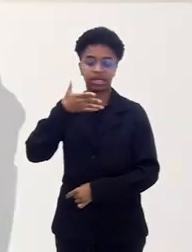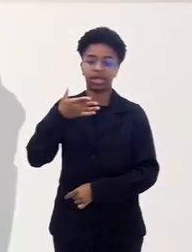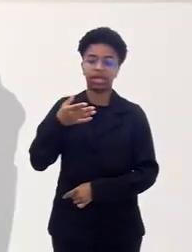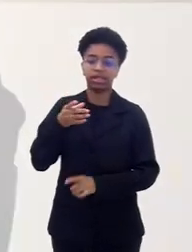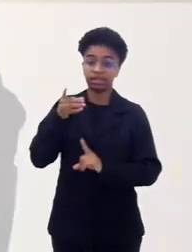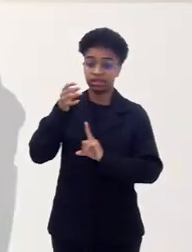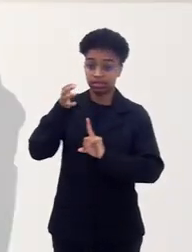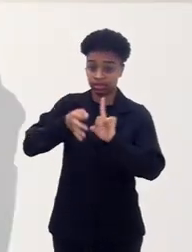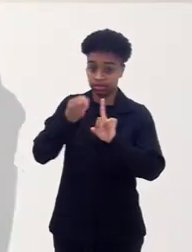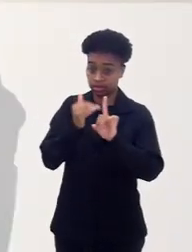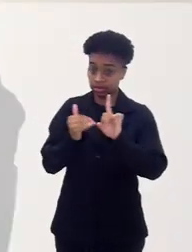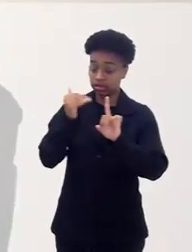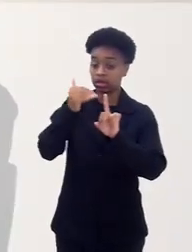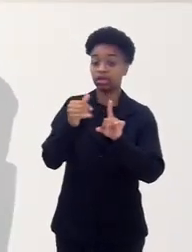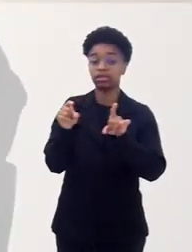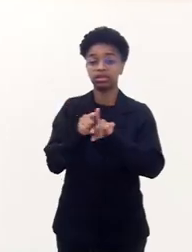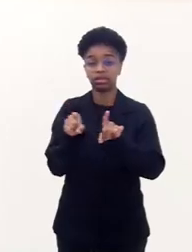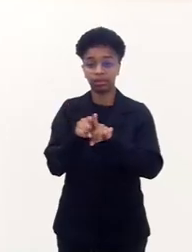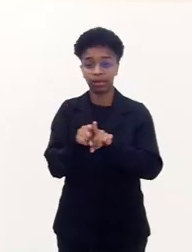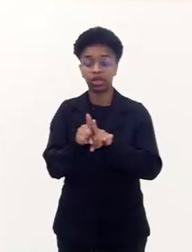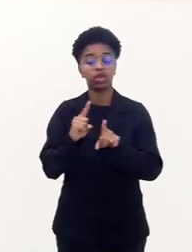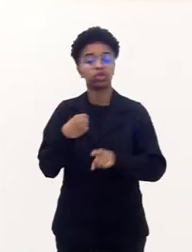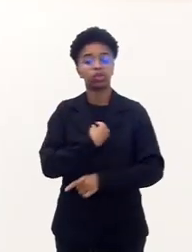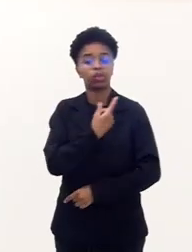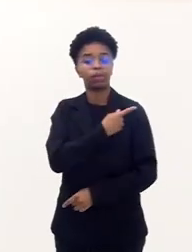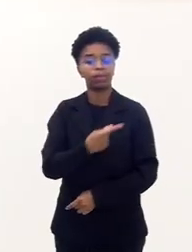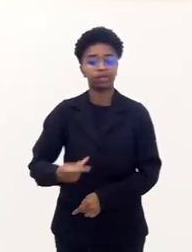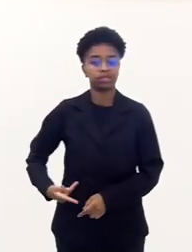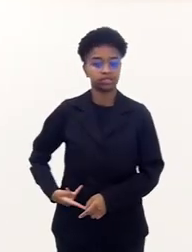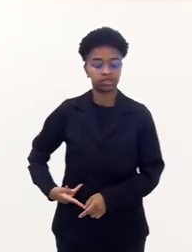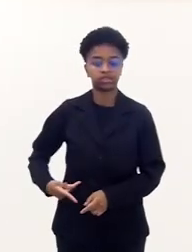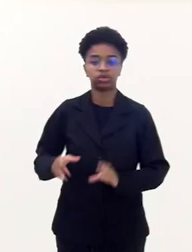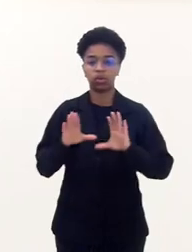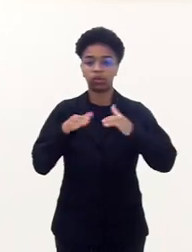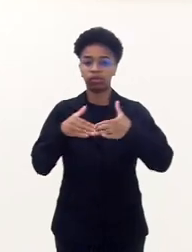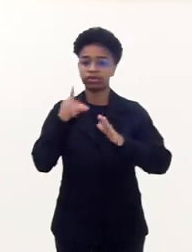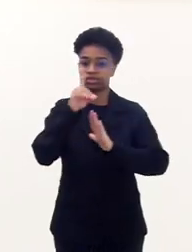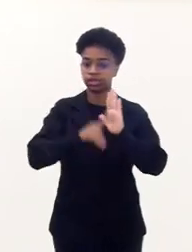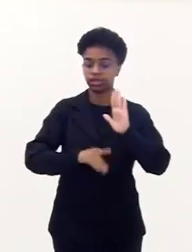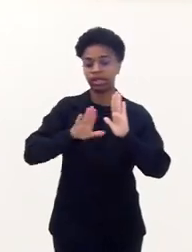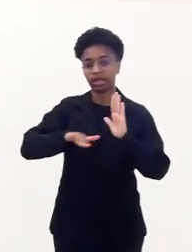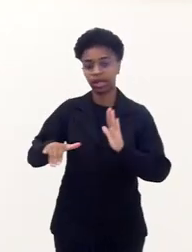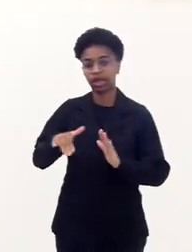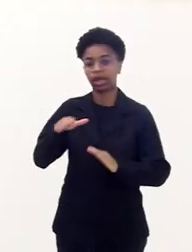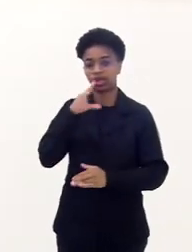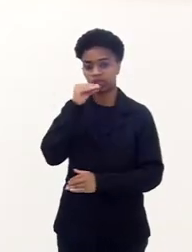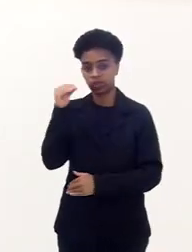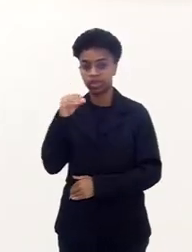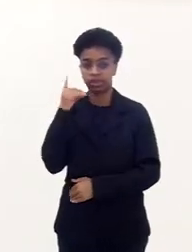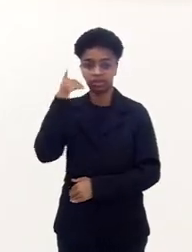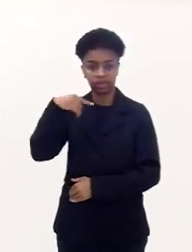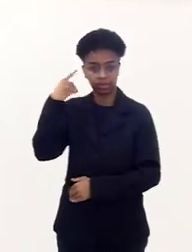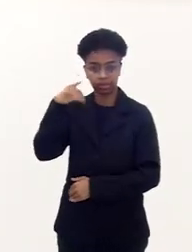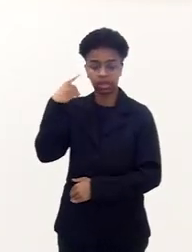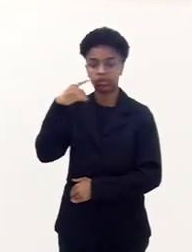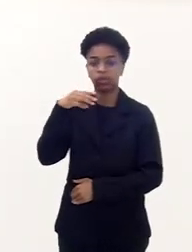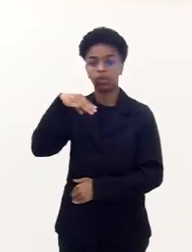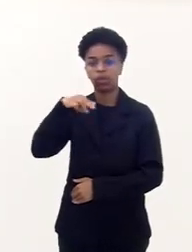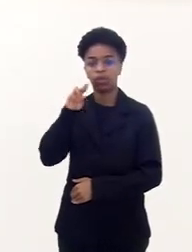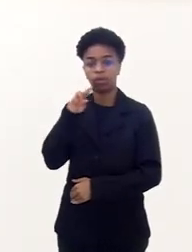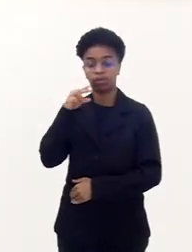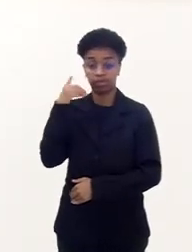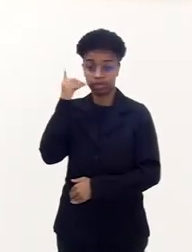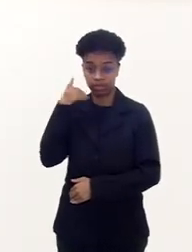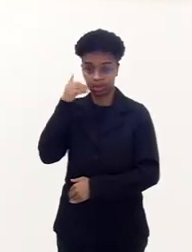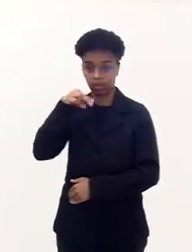da Allan entrou também contribuindo o nosso presidente da Comissão de Direito da Criança e do Adolescente o deputado munir Neto e